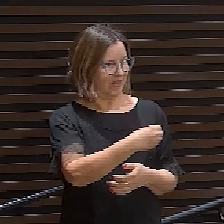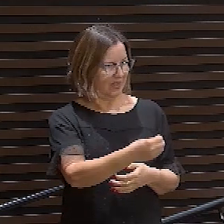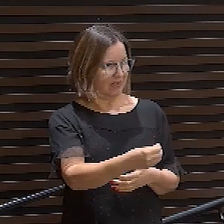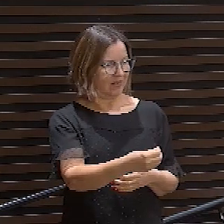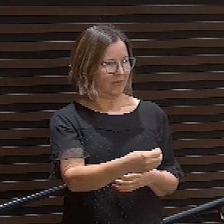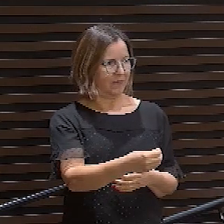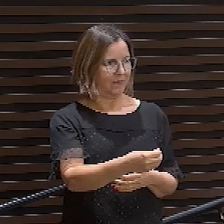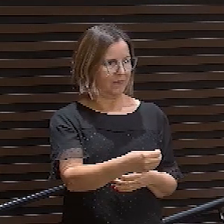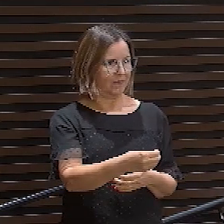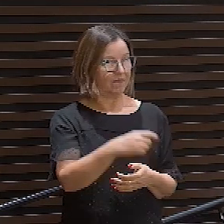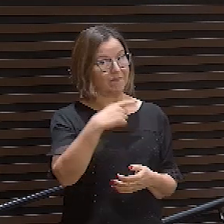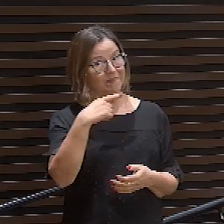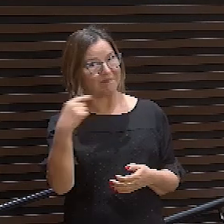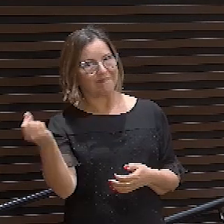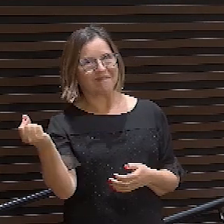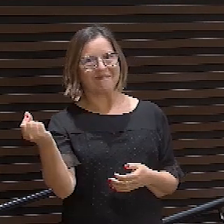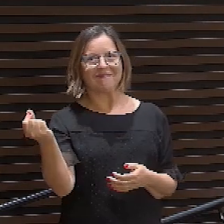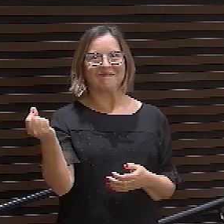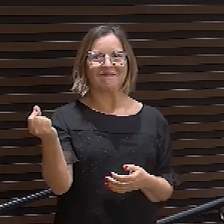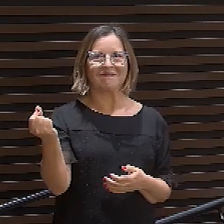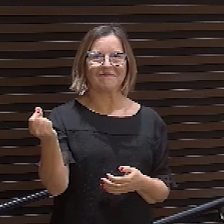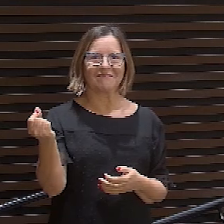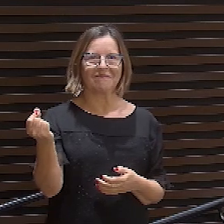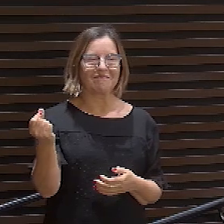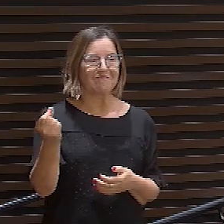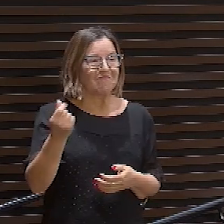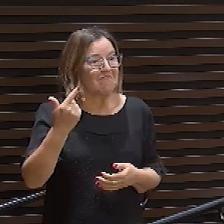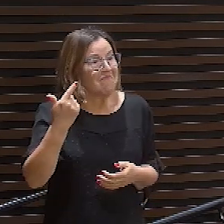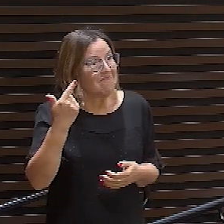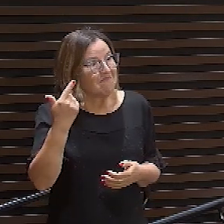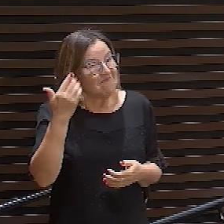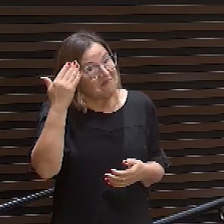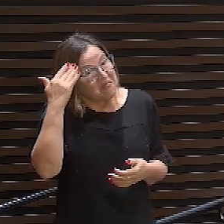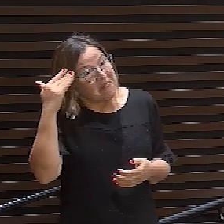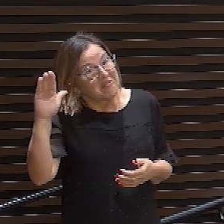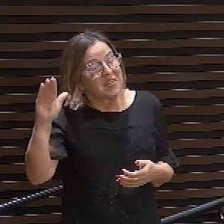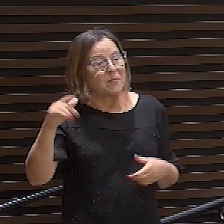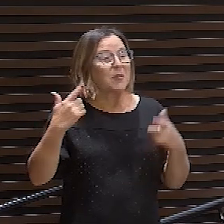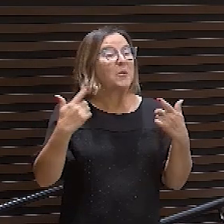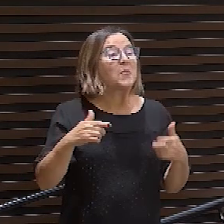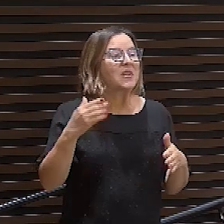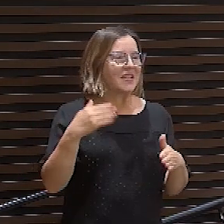E partiu, sem saber para onde ia.